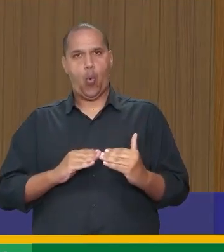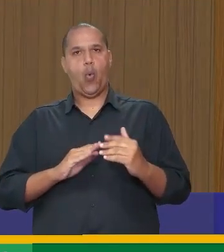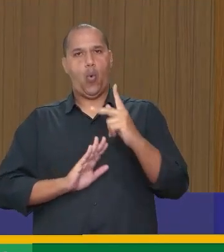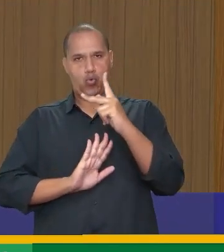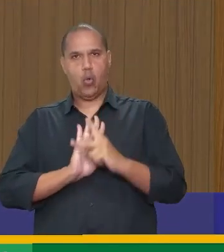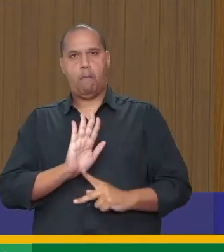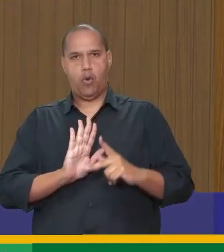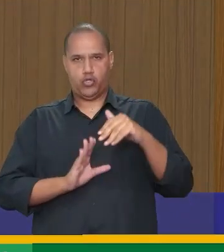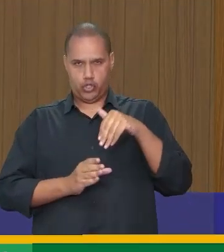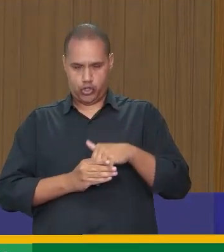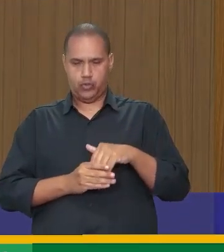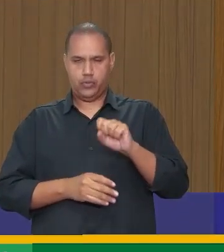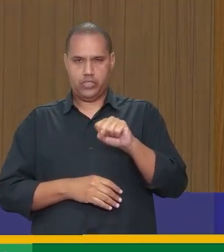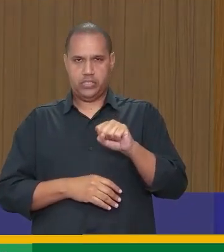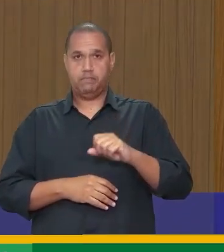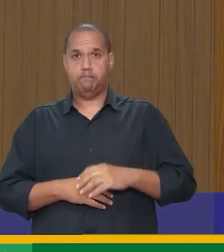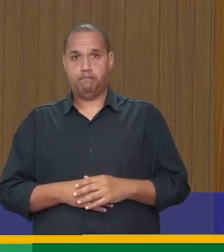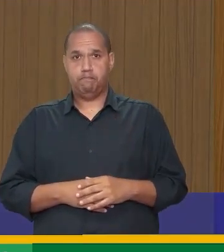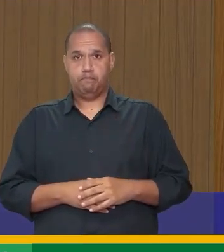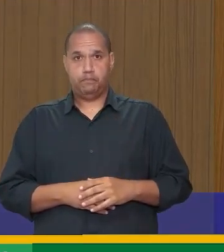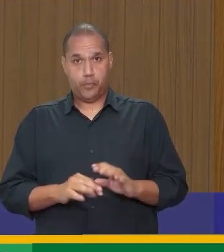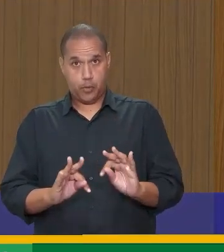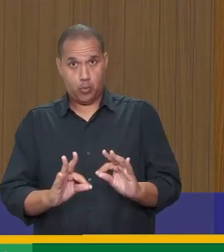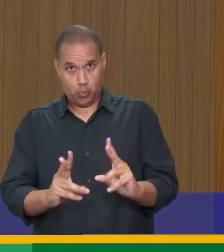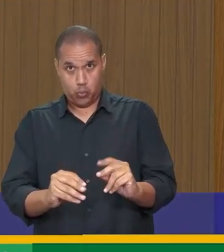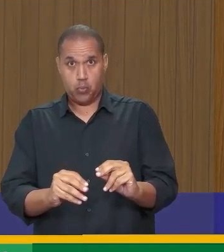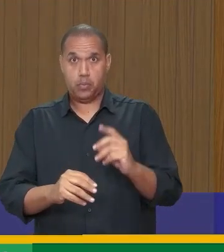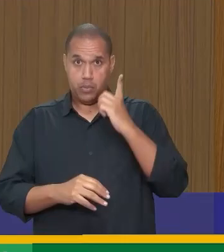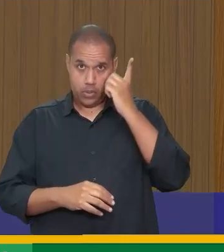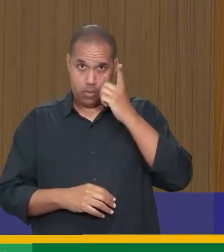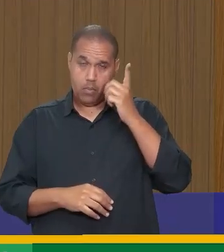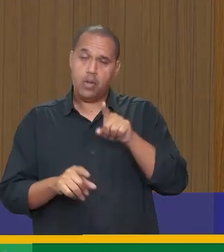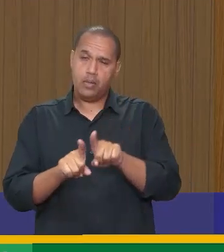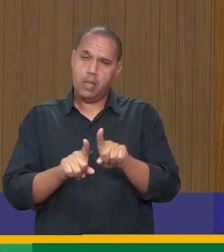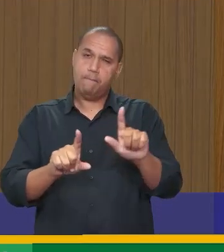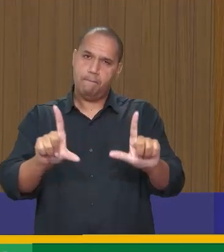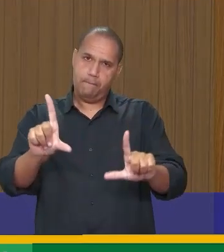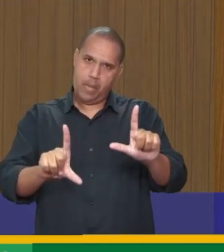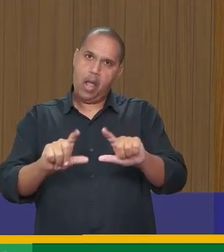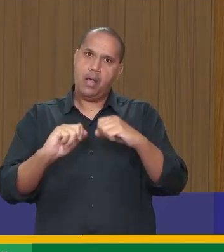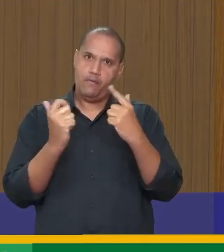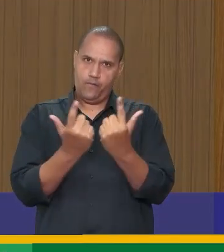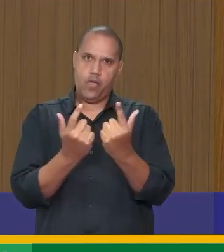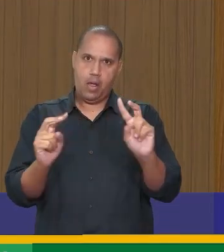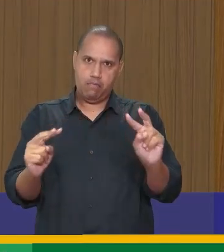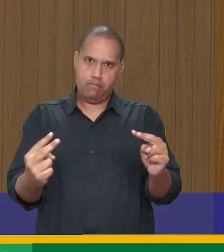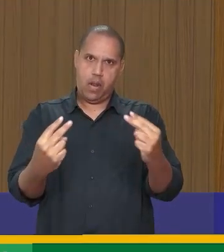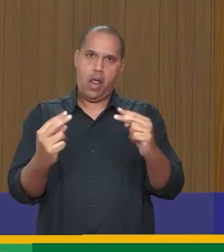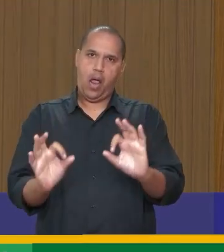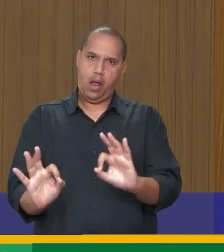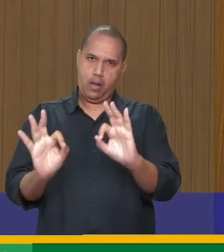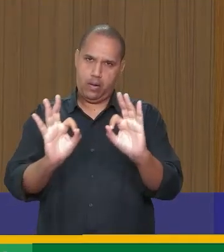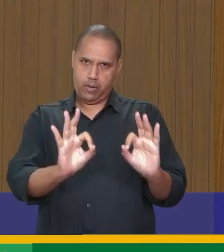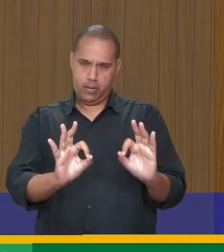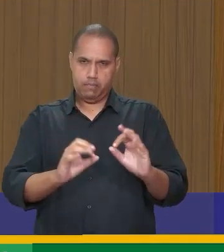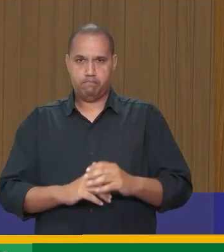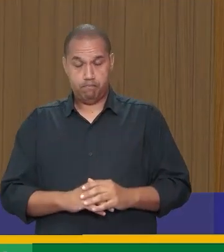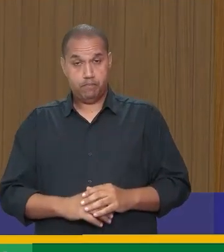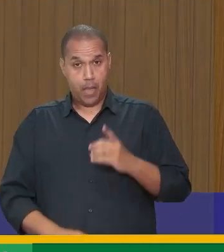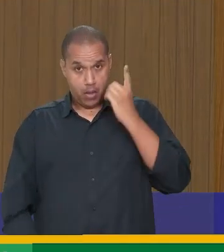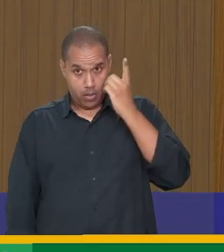Amauri Ribeiro apoiou e elogiou a iniciativa do parlamentar Deputado Fred